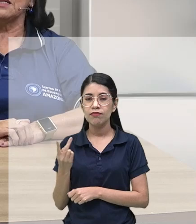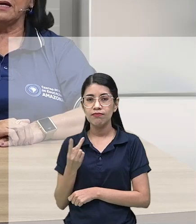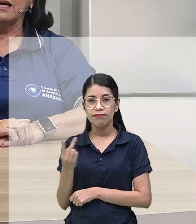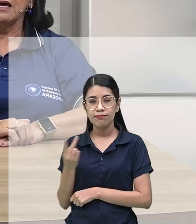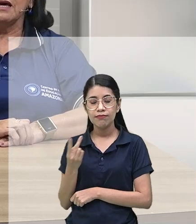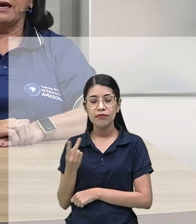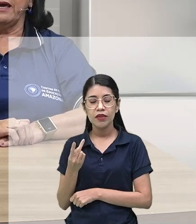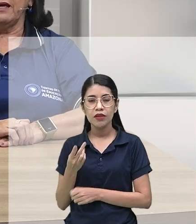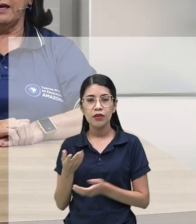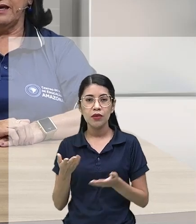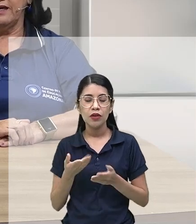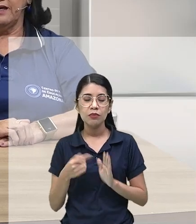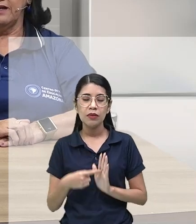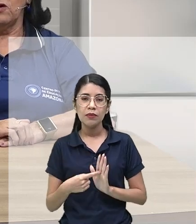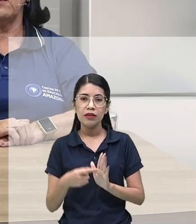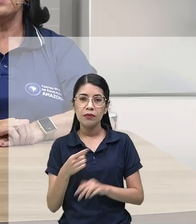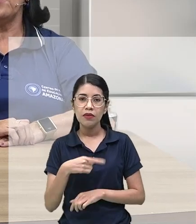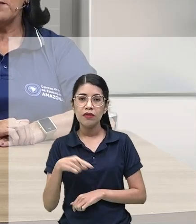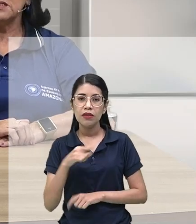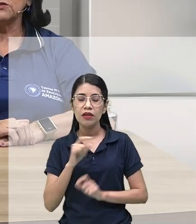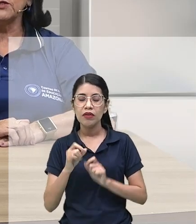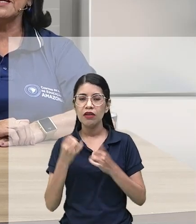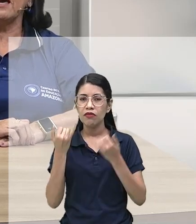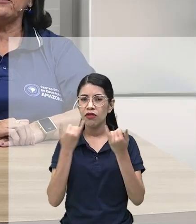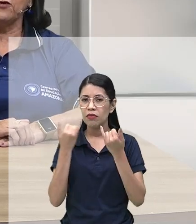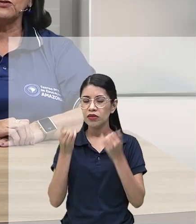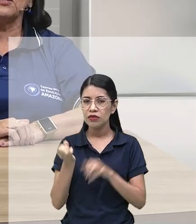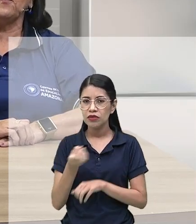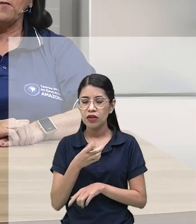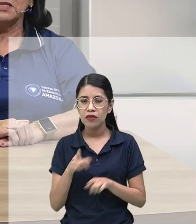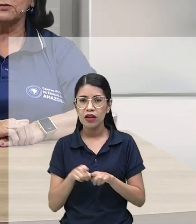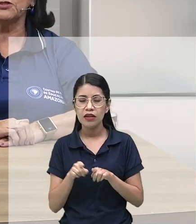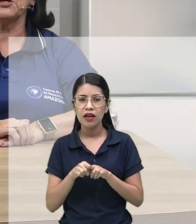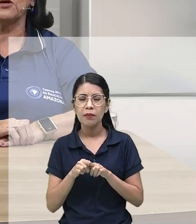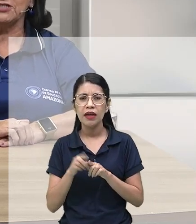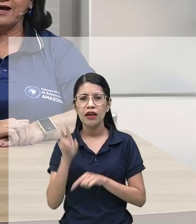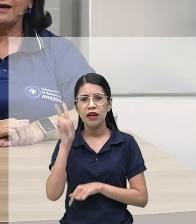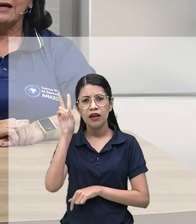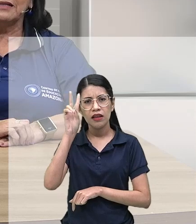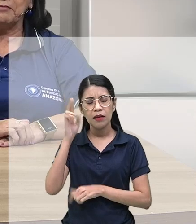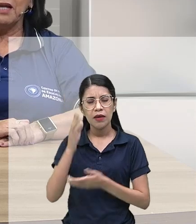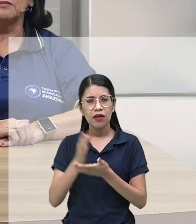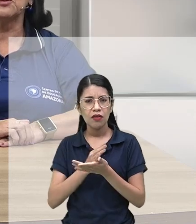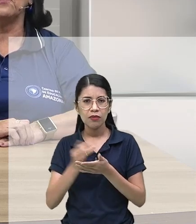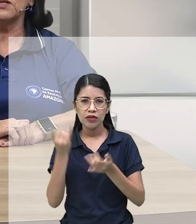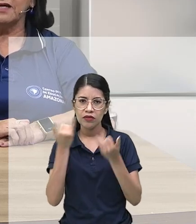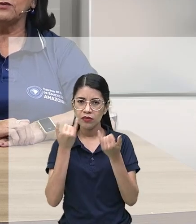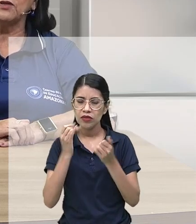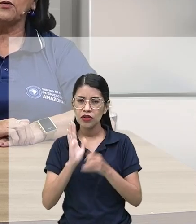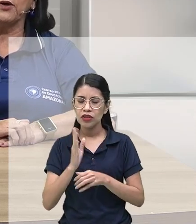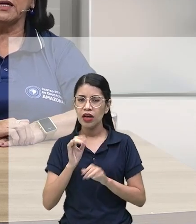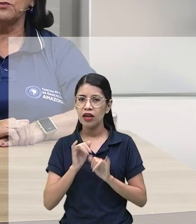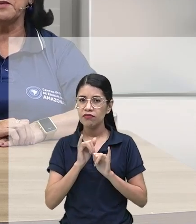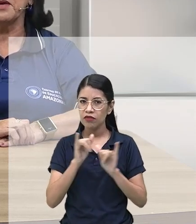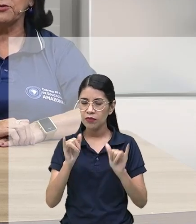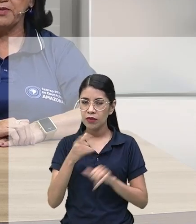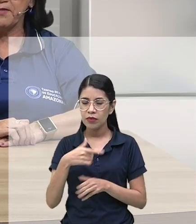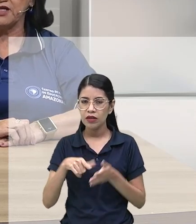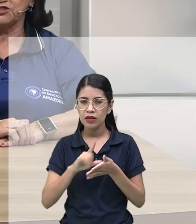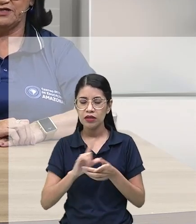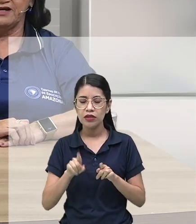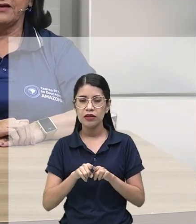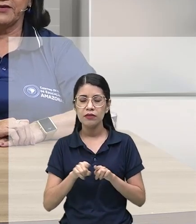gente trazer novas informações e reforço de informações que nós já trabalhamos com vocês no decorrer do